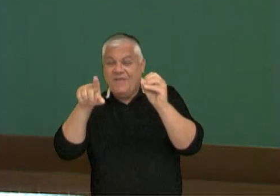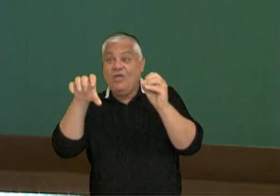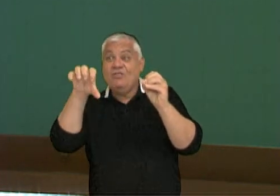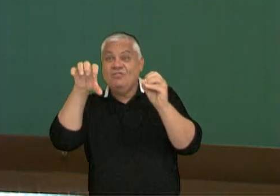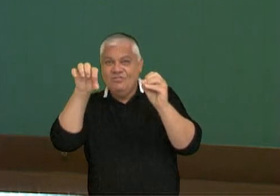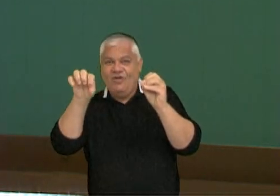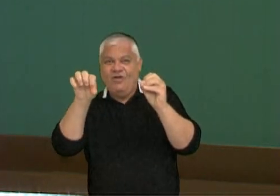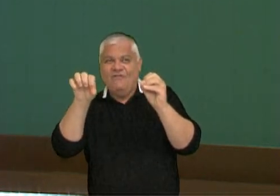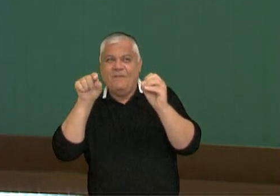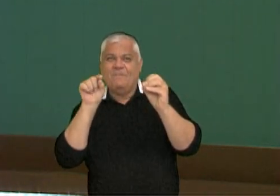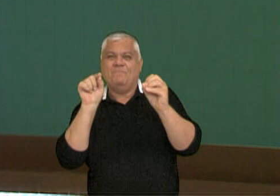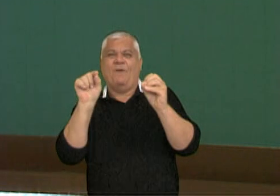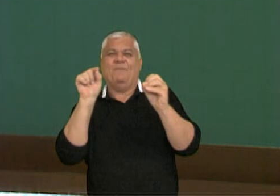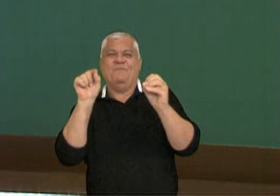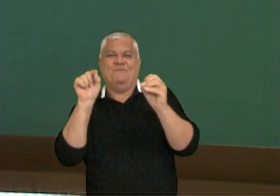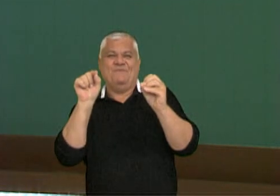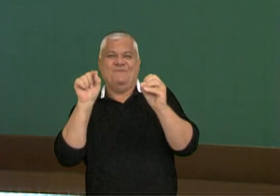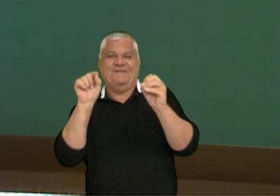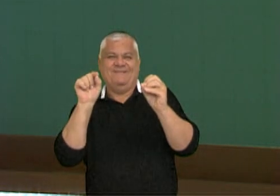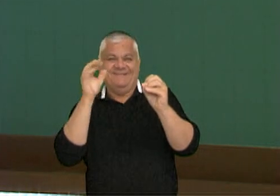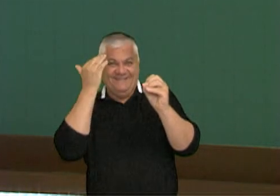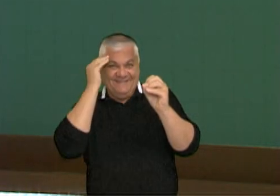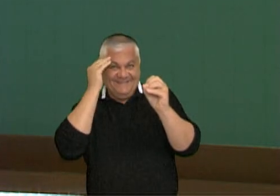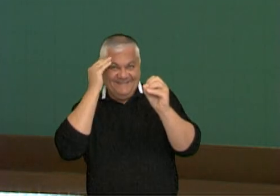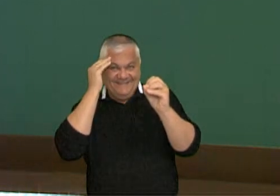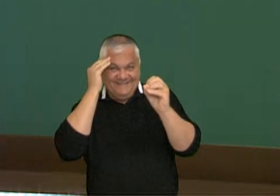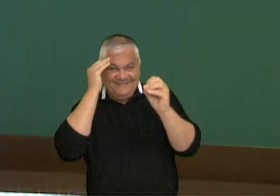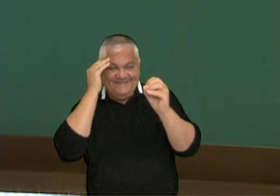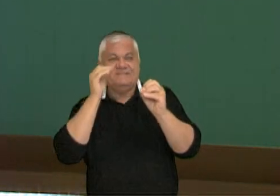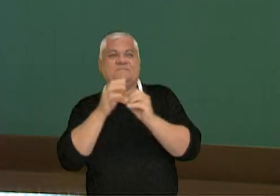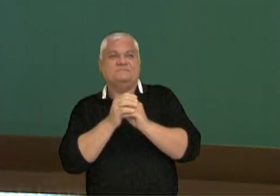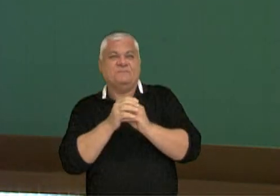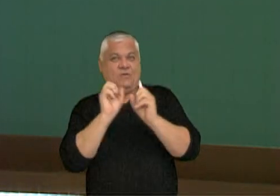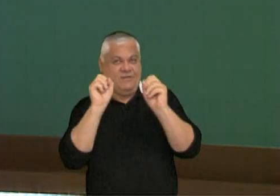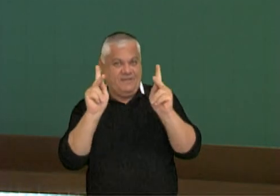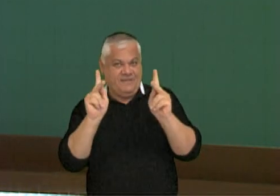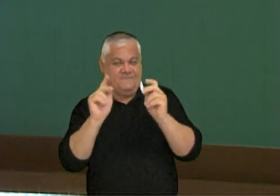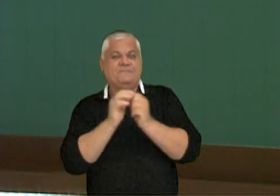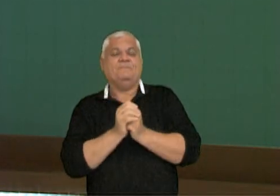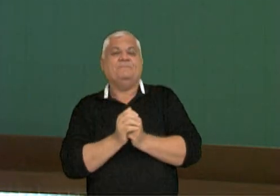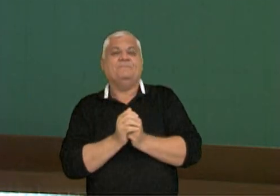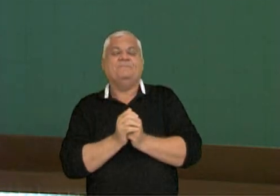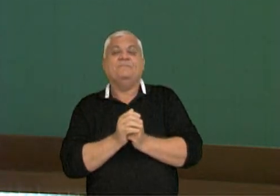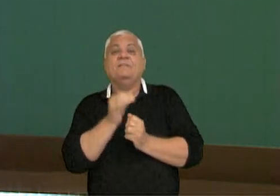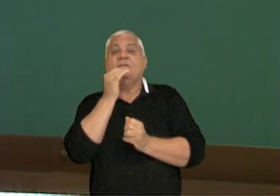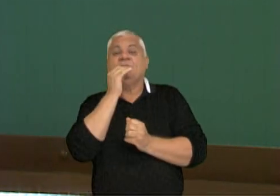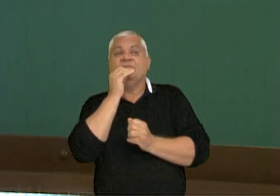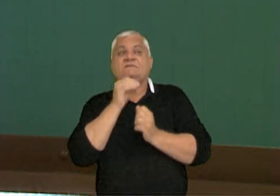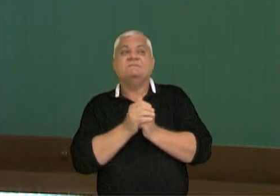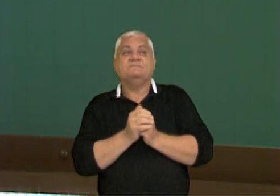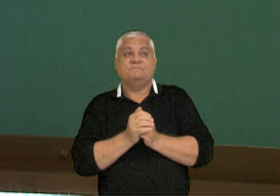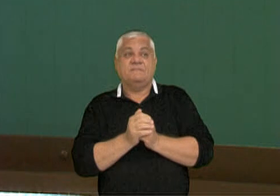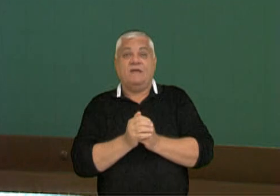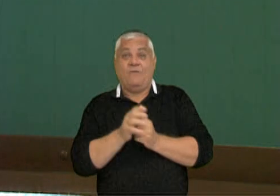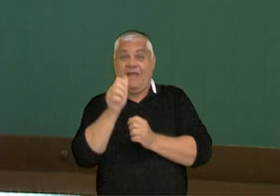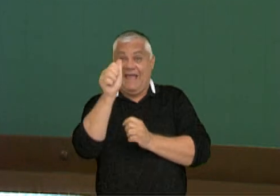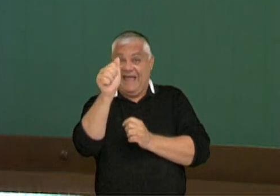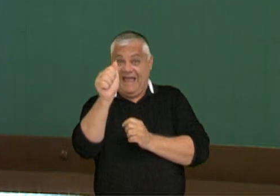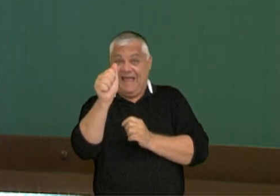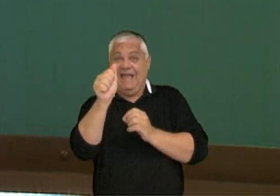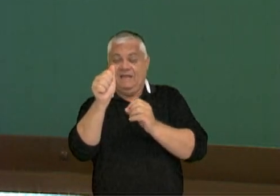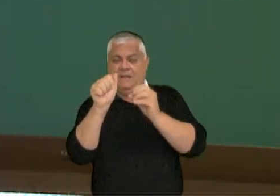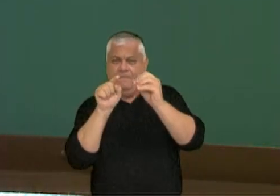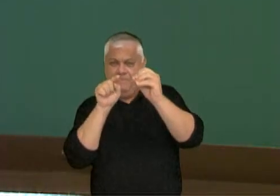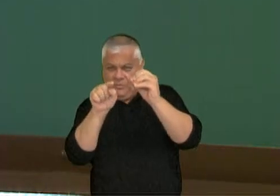vou localizar o 9 décimos, ok? Certo? Bom, então veja, aqui eu vou localizar e vou